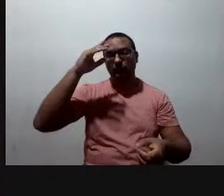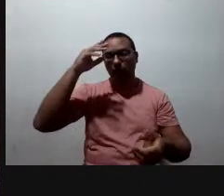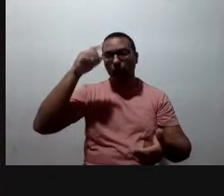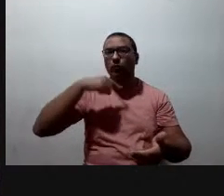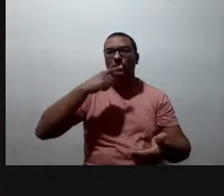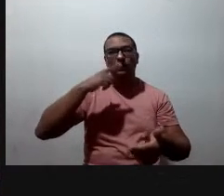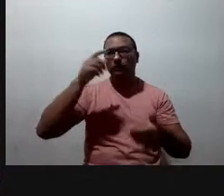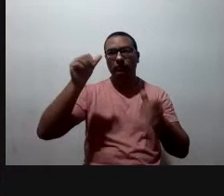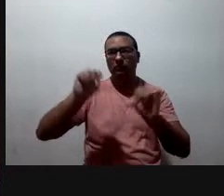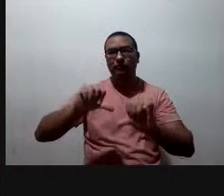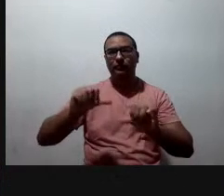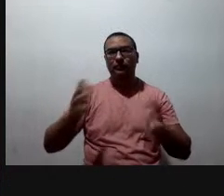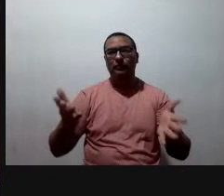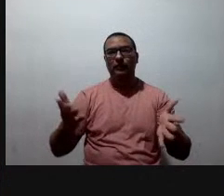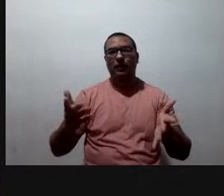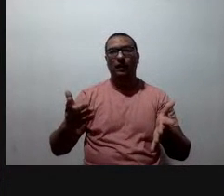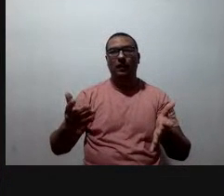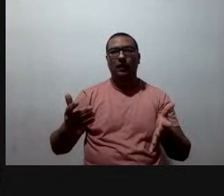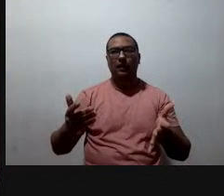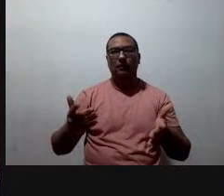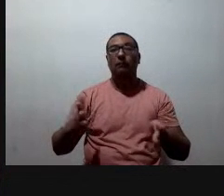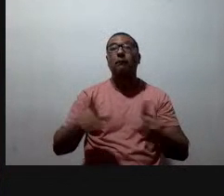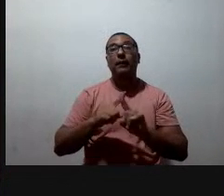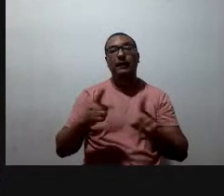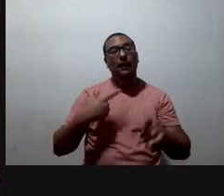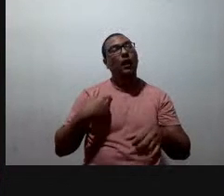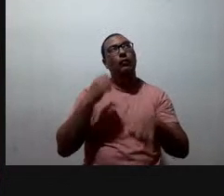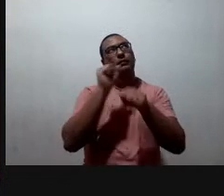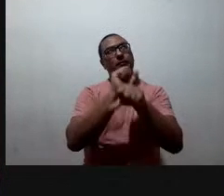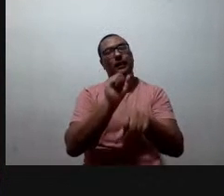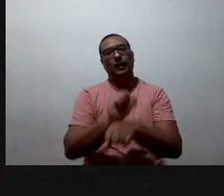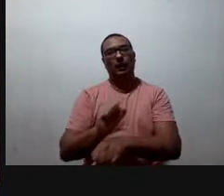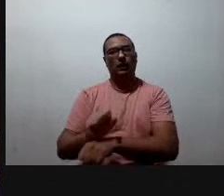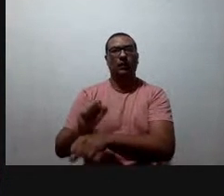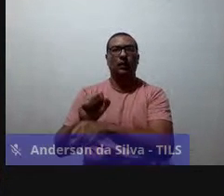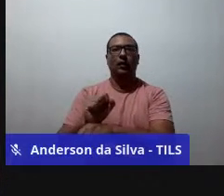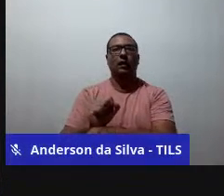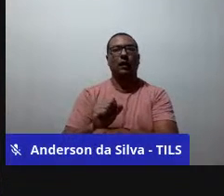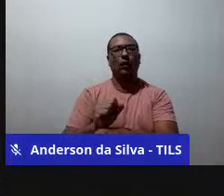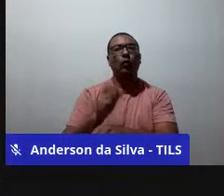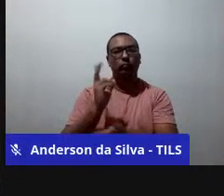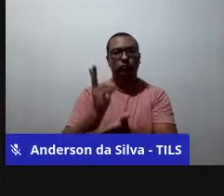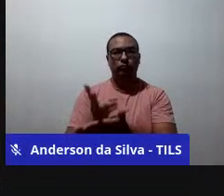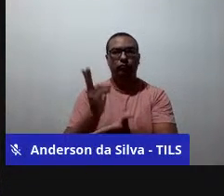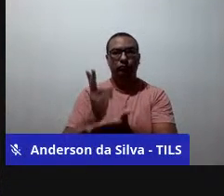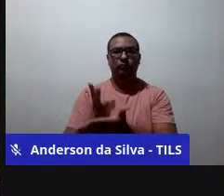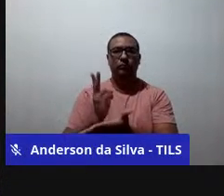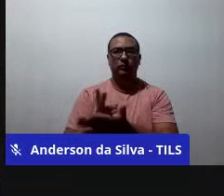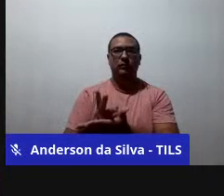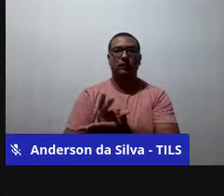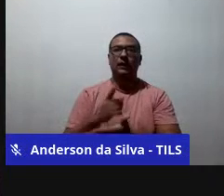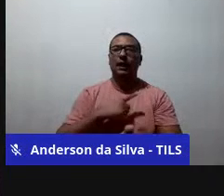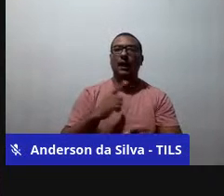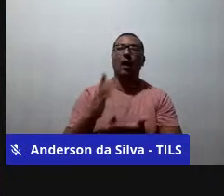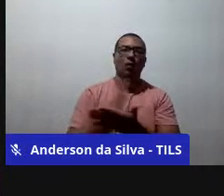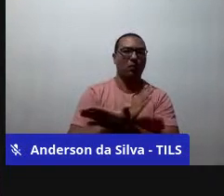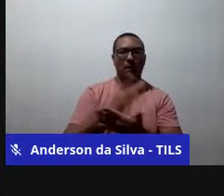isso. Mas a minha esperança ainda persiste, né? Que tem gente aqui, por exemplo, nesse chat